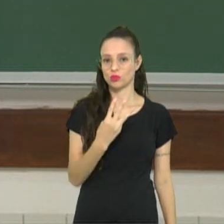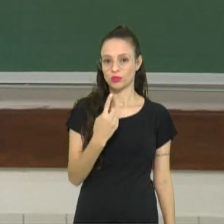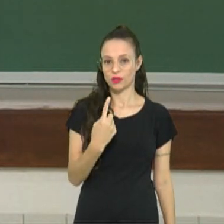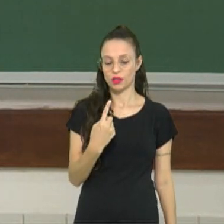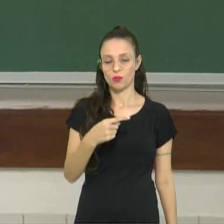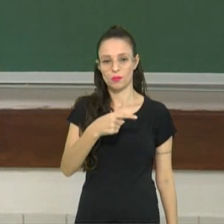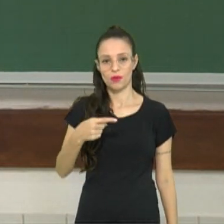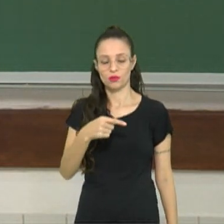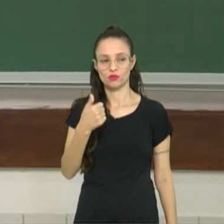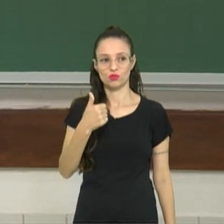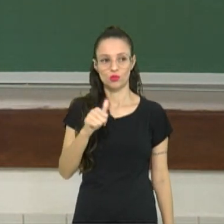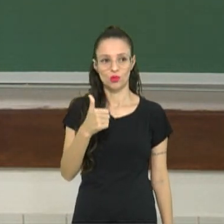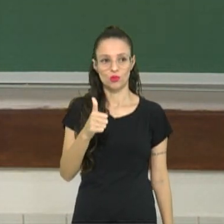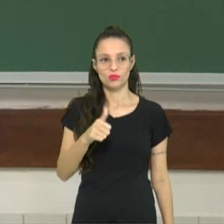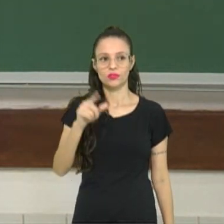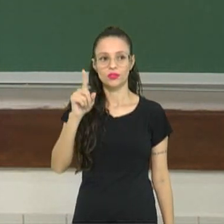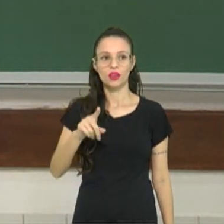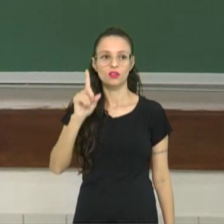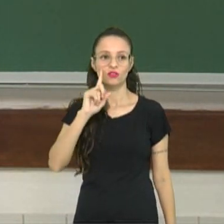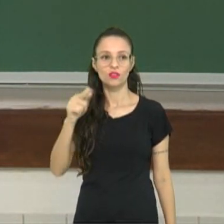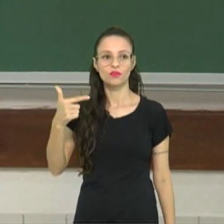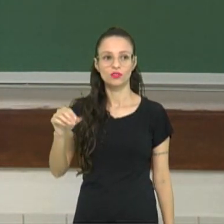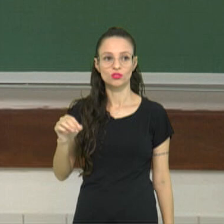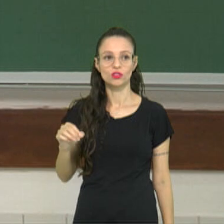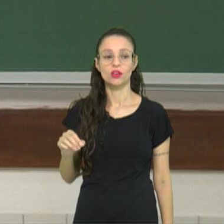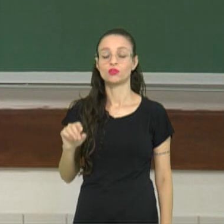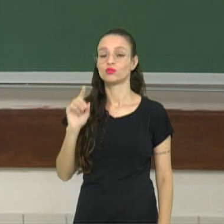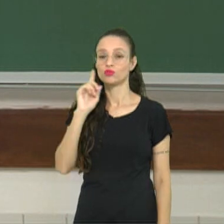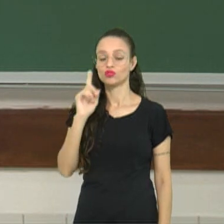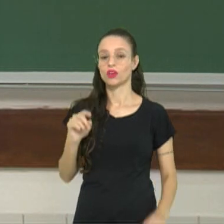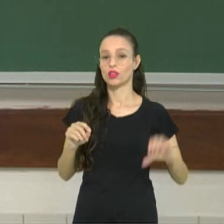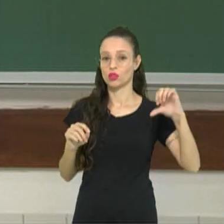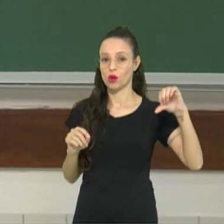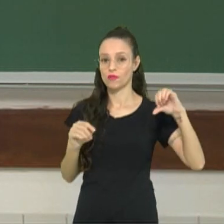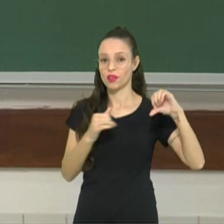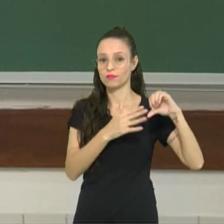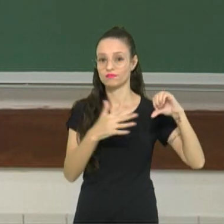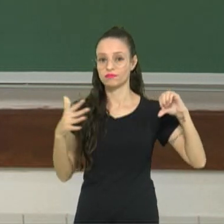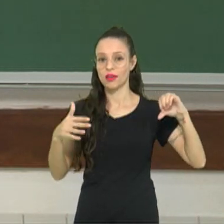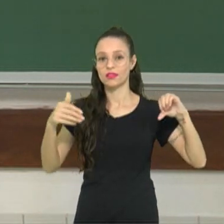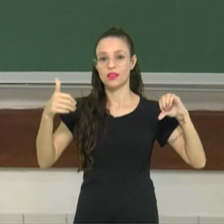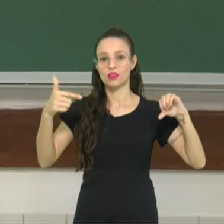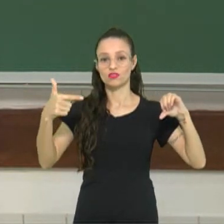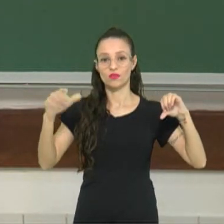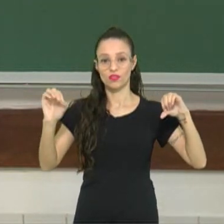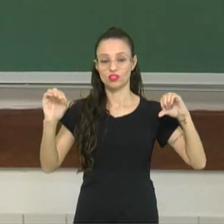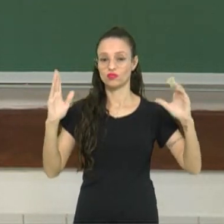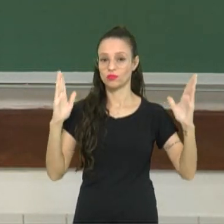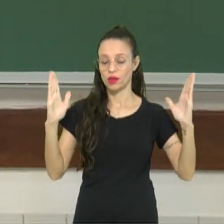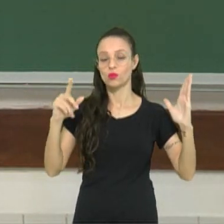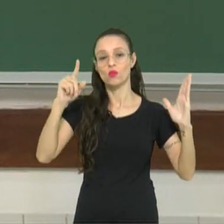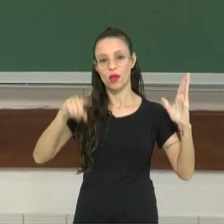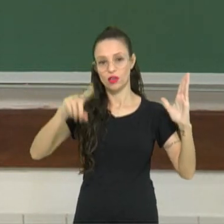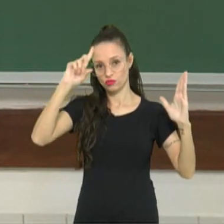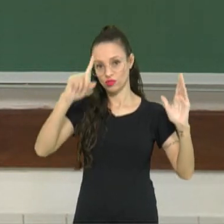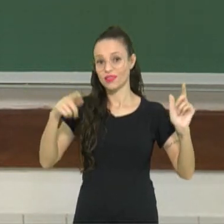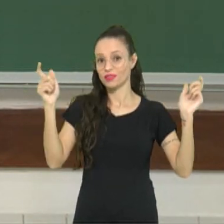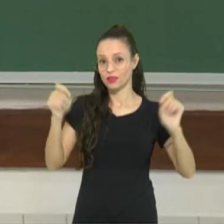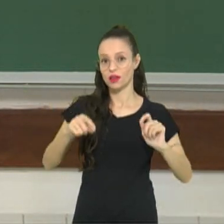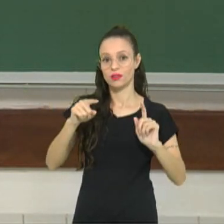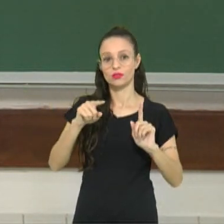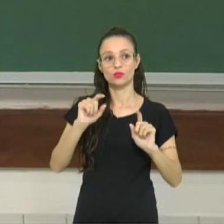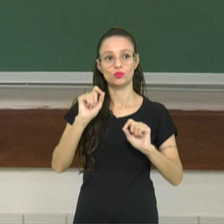31 de 11, que deu 20, então deu do dia 9 ao dia 20, seria aquilo que é considerado como uma margem